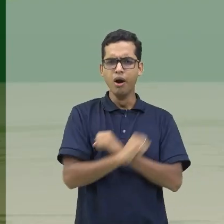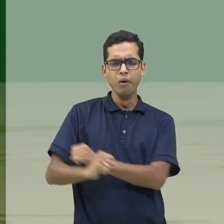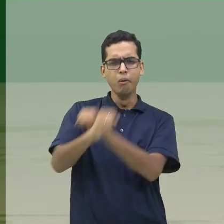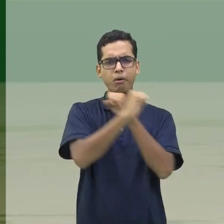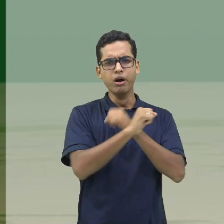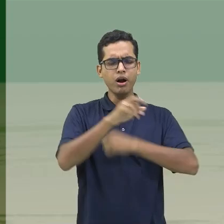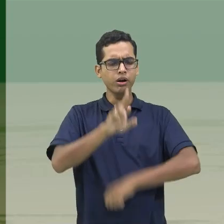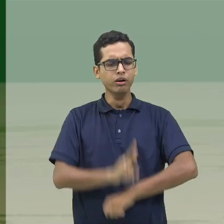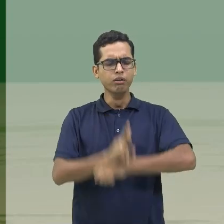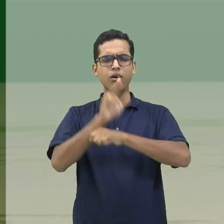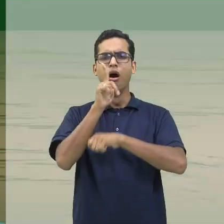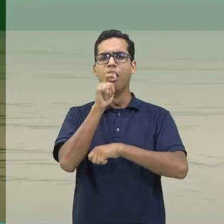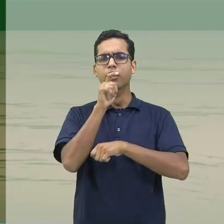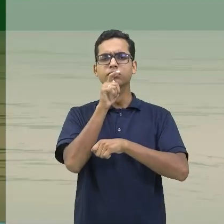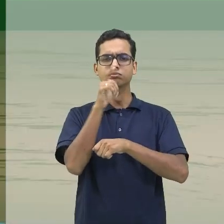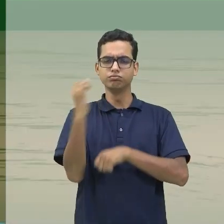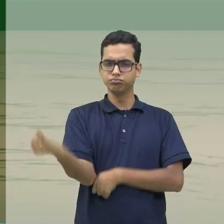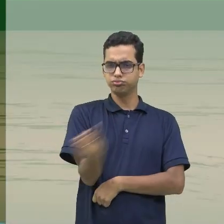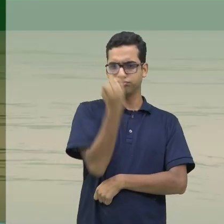recurso sagrado.